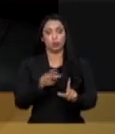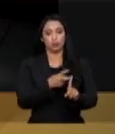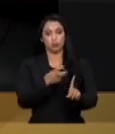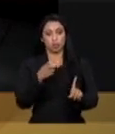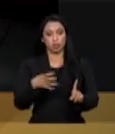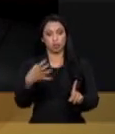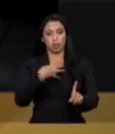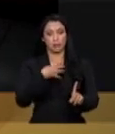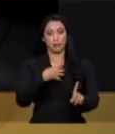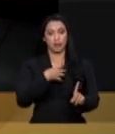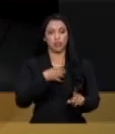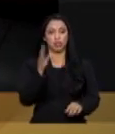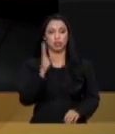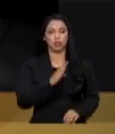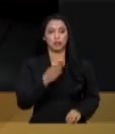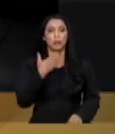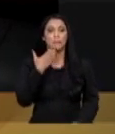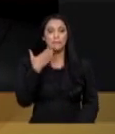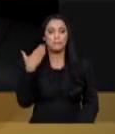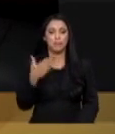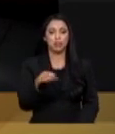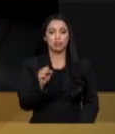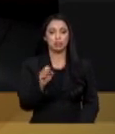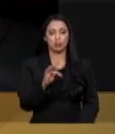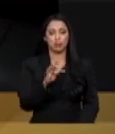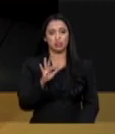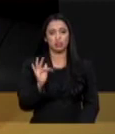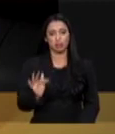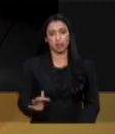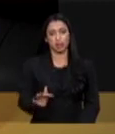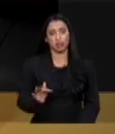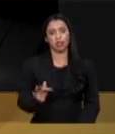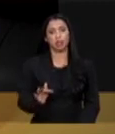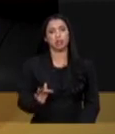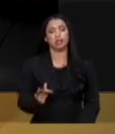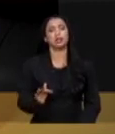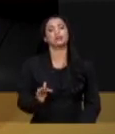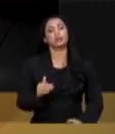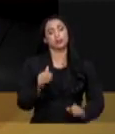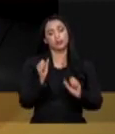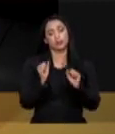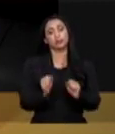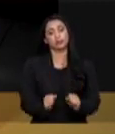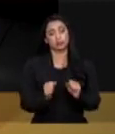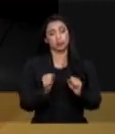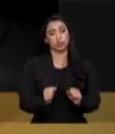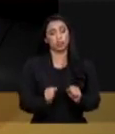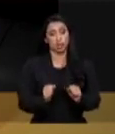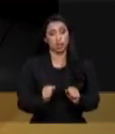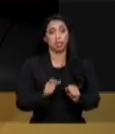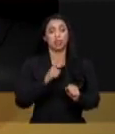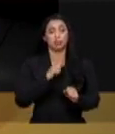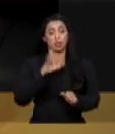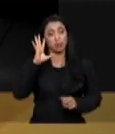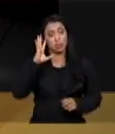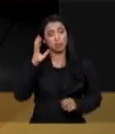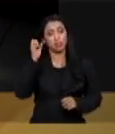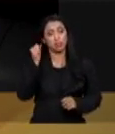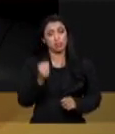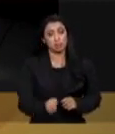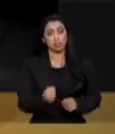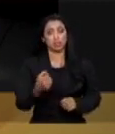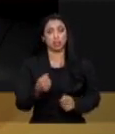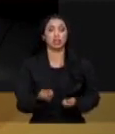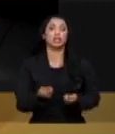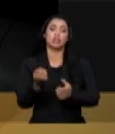Brasil clamam a esse egrégio tribunal, enquanto poder contramajoritário que é, para que possa trazer uma decisão que traga